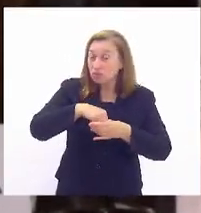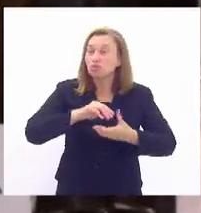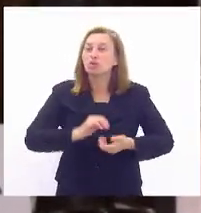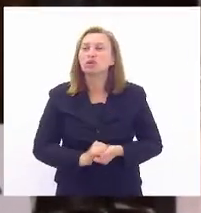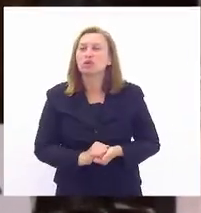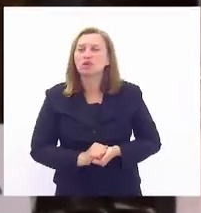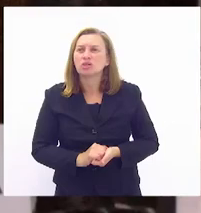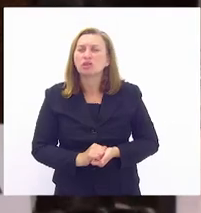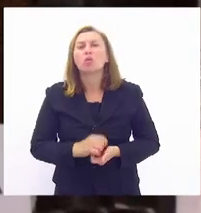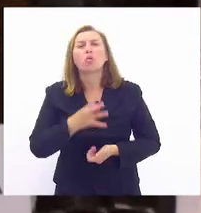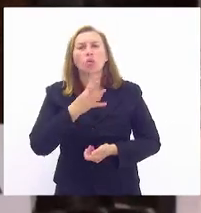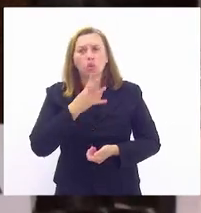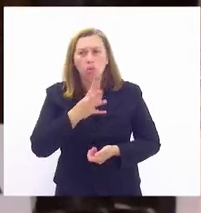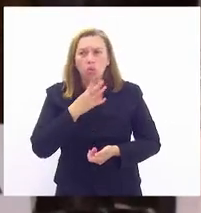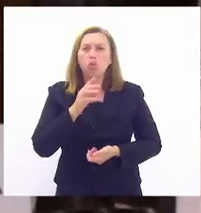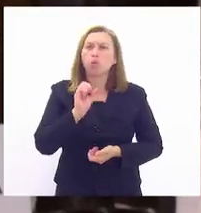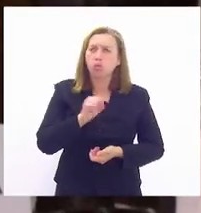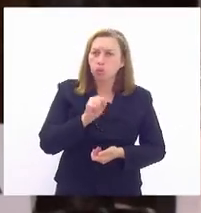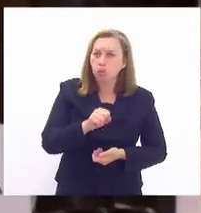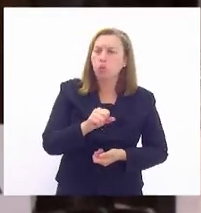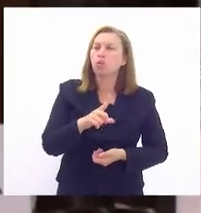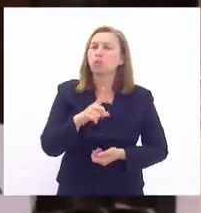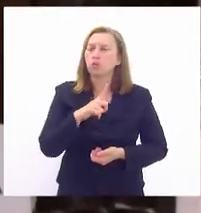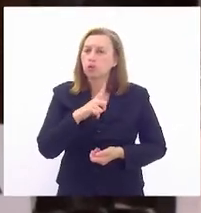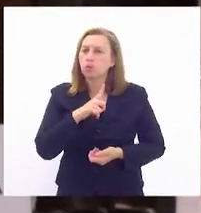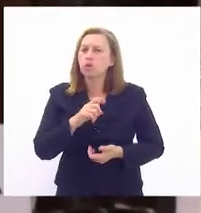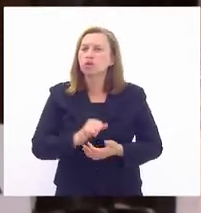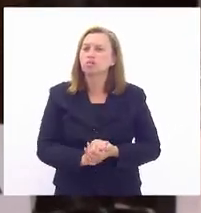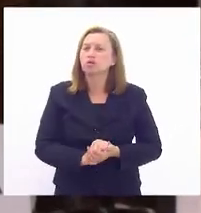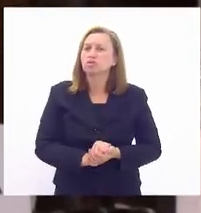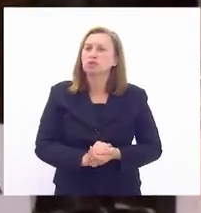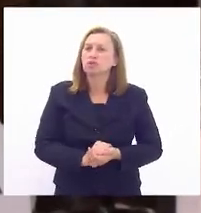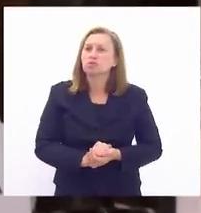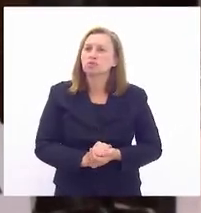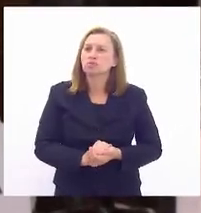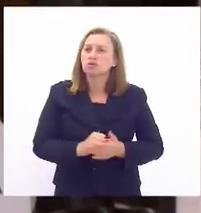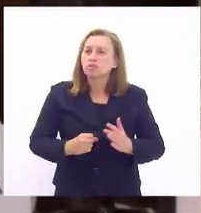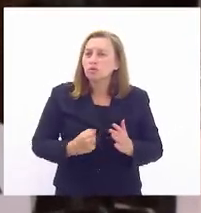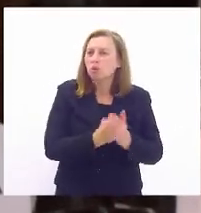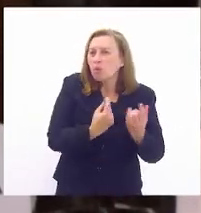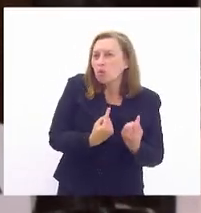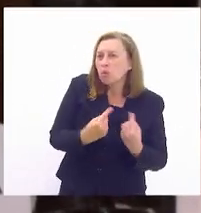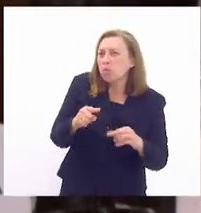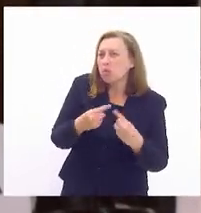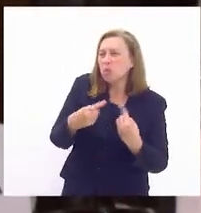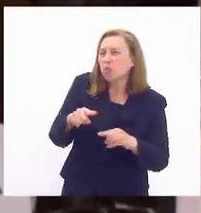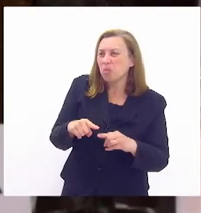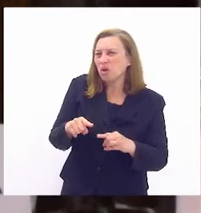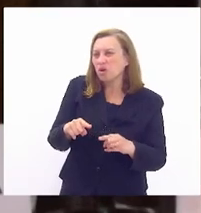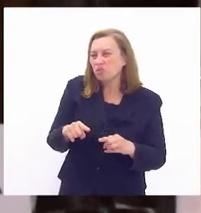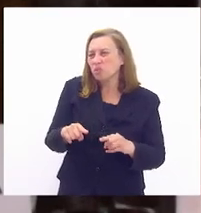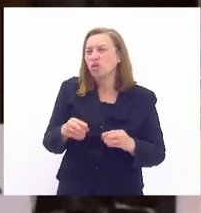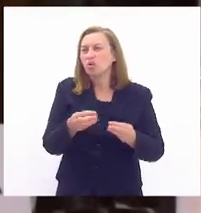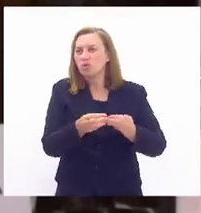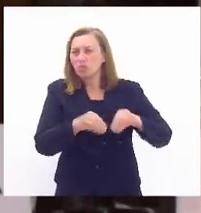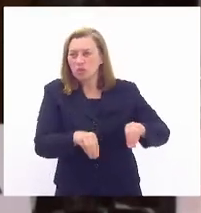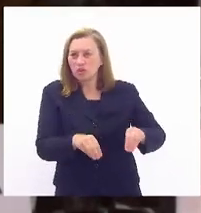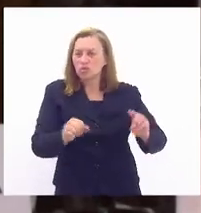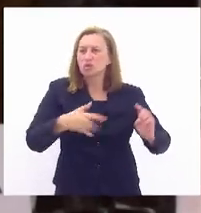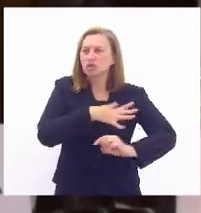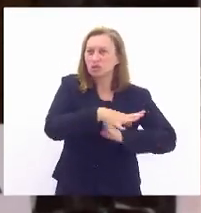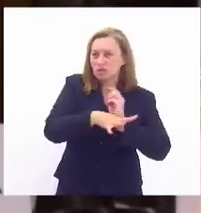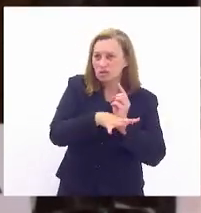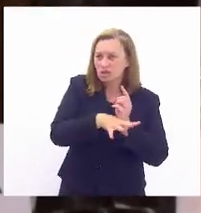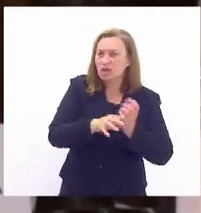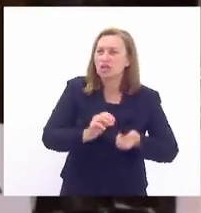Dentro disso, nós reconhecemos sim que temos um impacto, que nós provocamos um incômodo à sociedade, que é